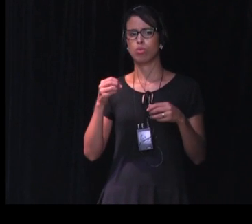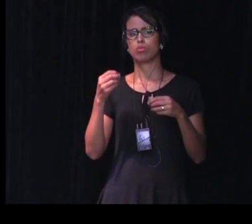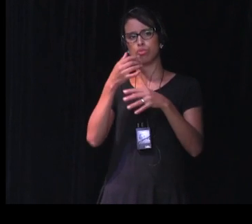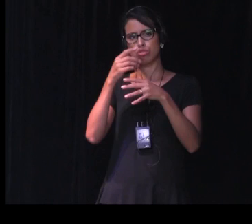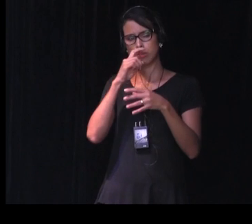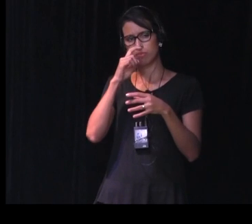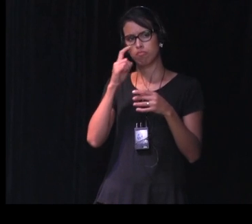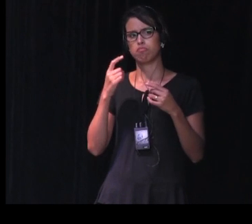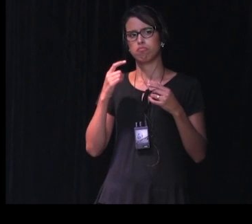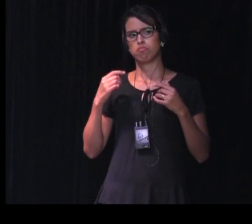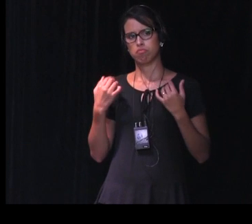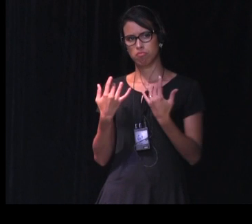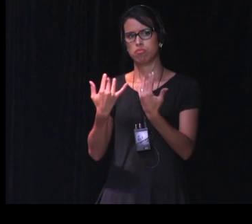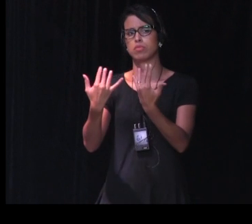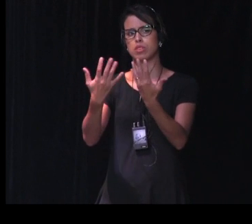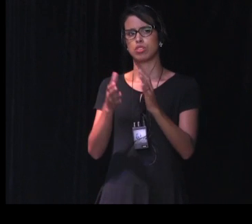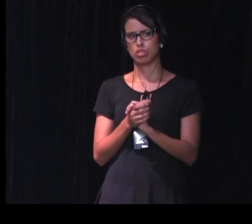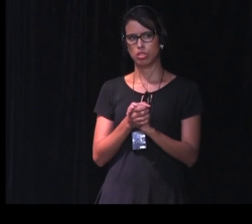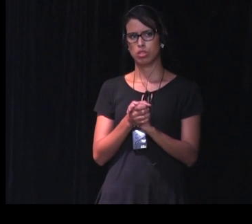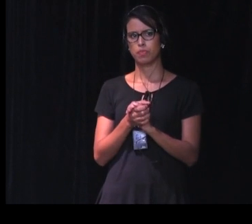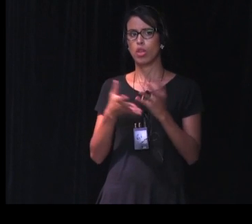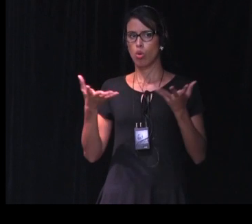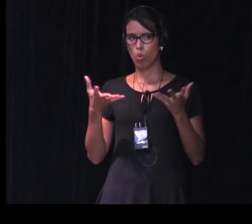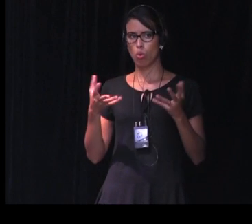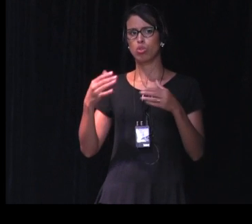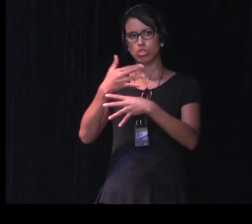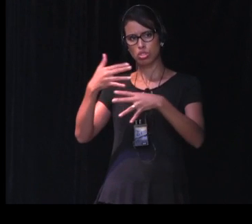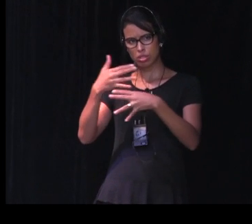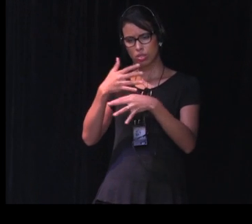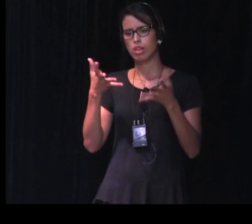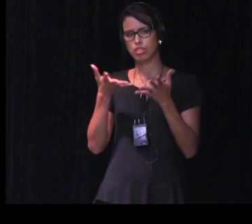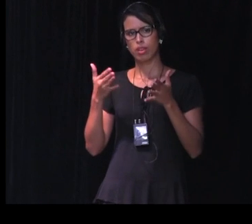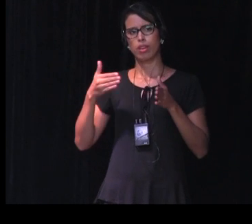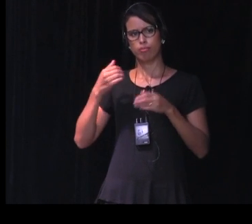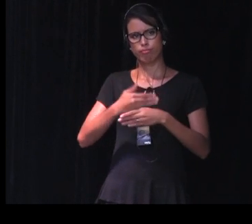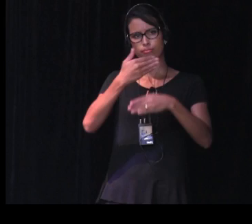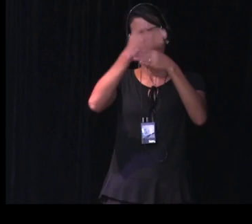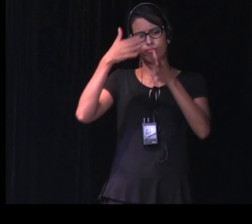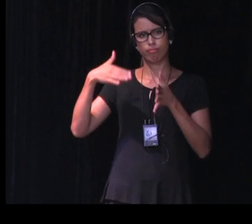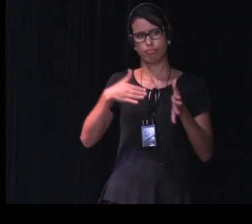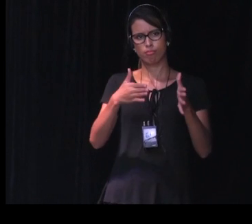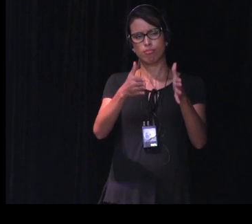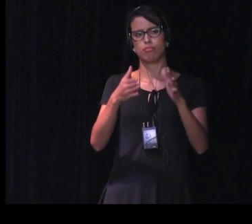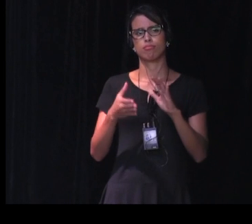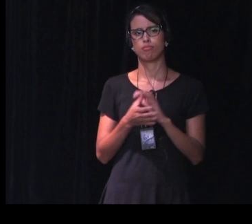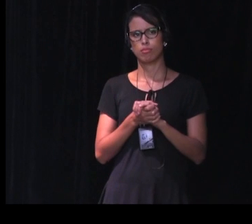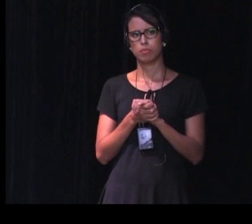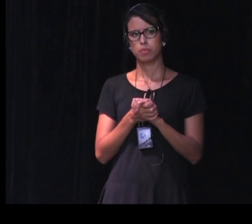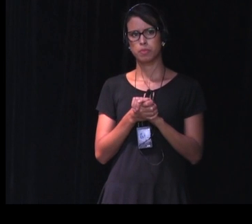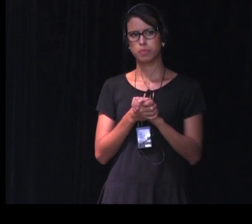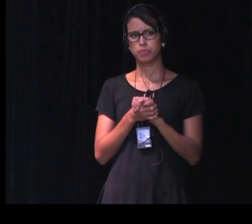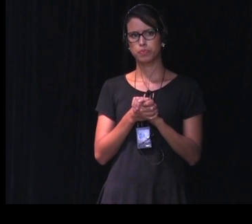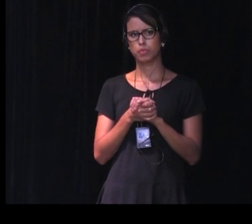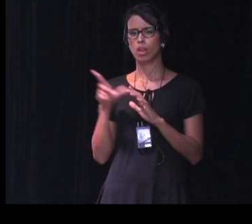para esse lugar, e esta é a aposta que a cidade tem hoje, ou seja, reconstruir os caminhos,